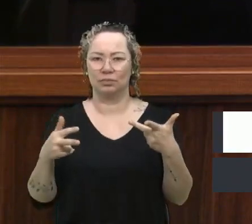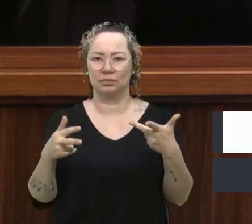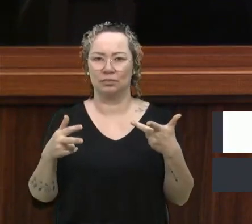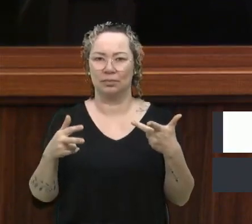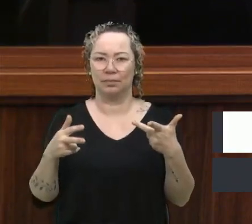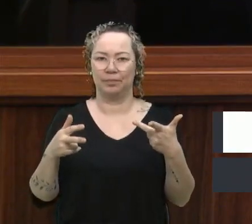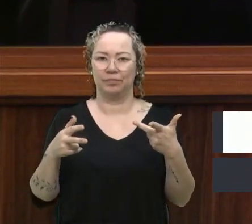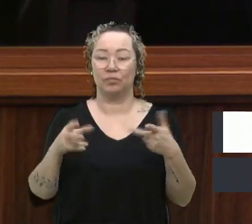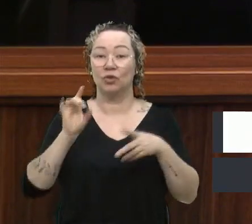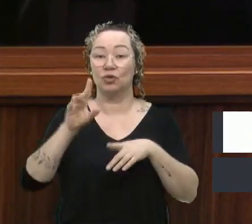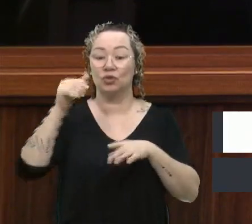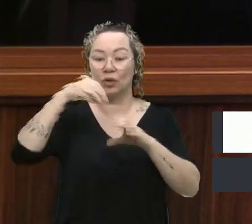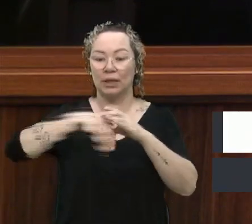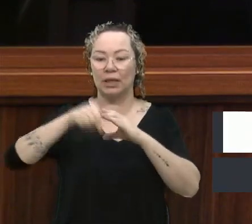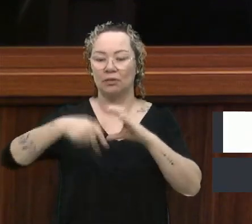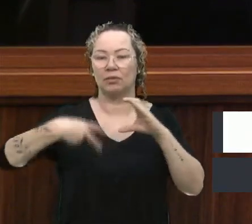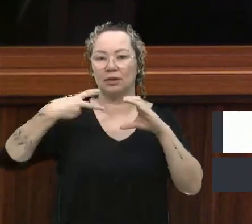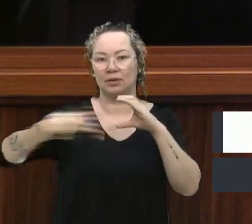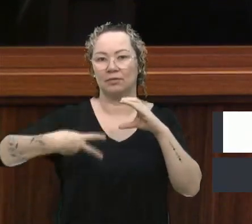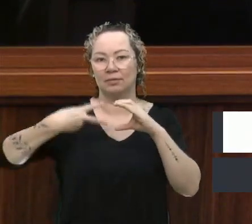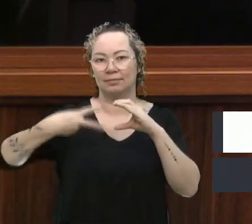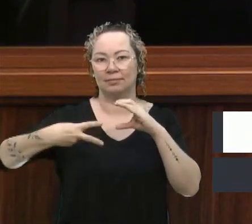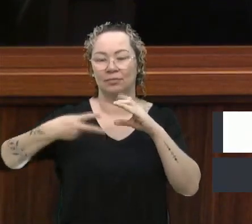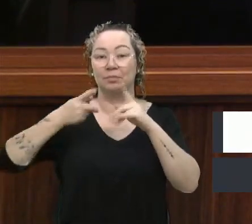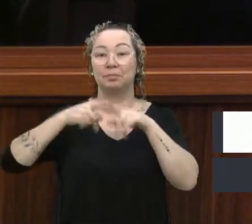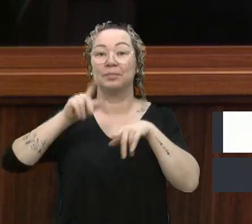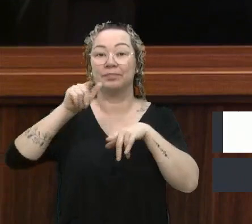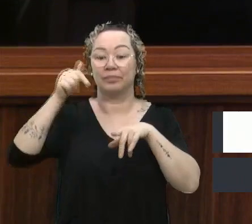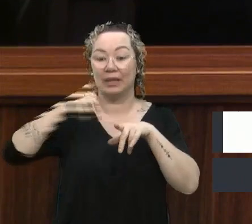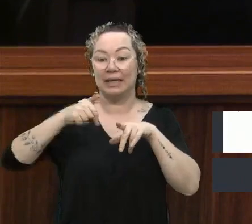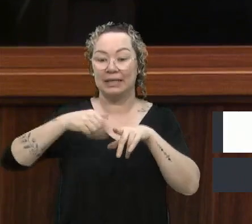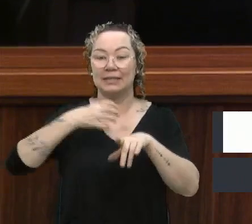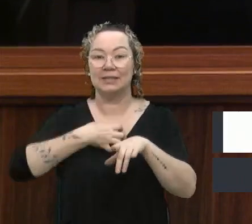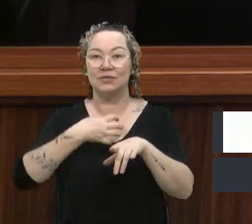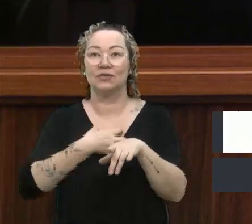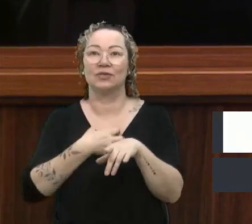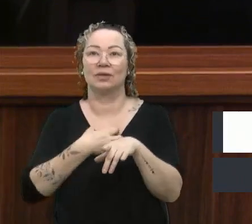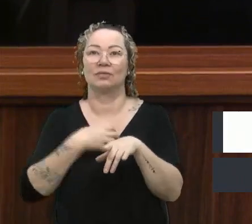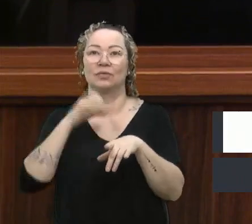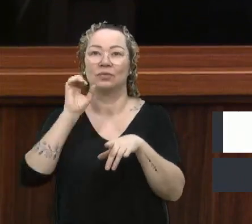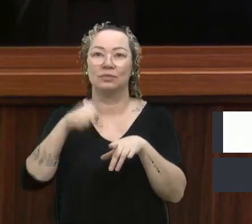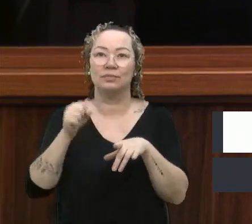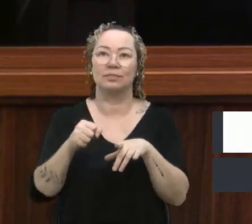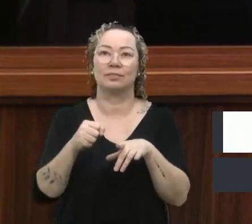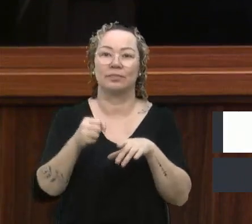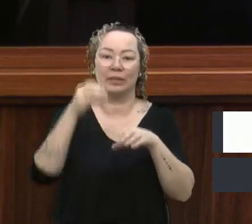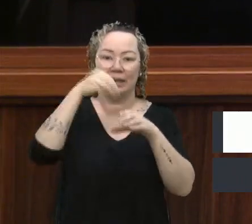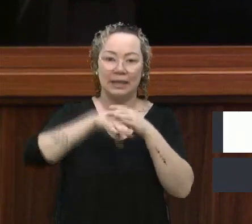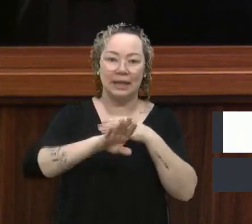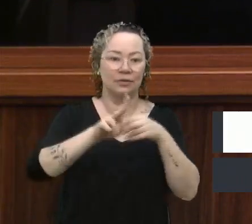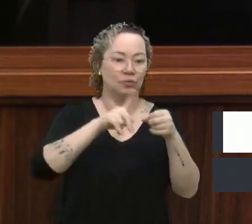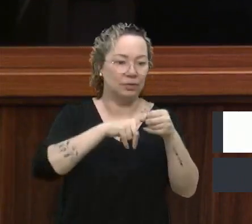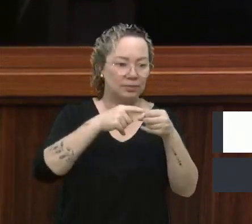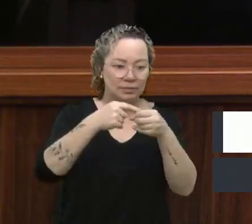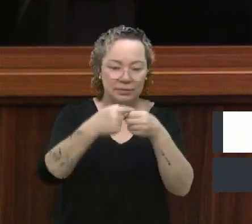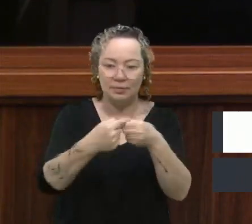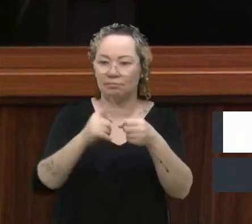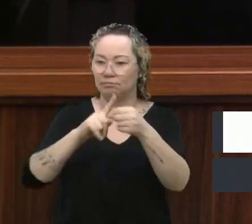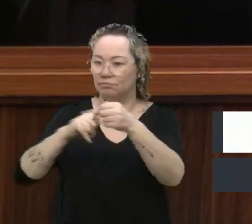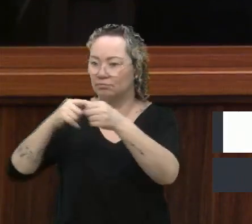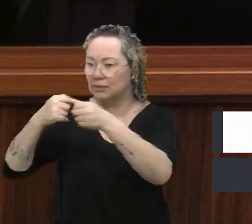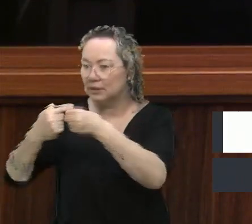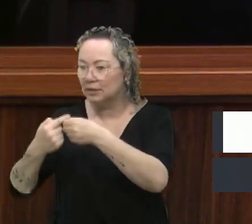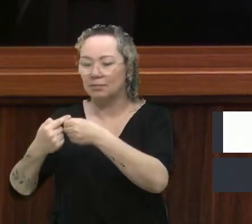Parlamento Caxiense. Mas é assim, de fato, dentro das nossas cidades, dentro dos